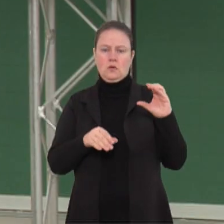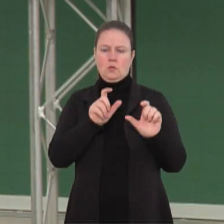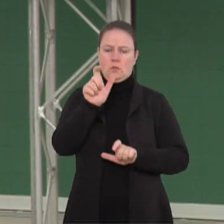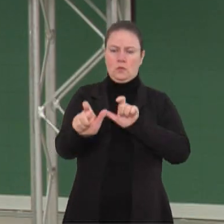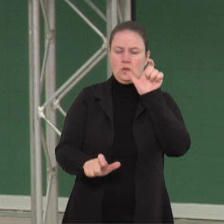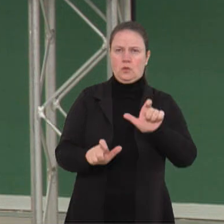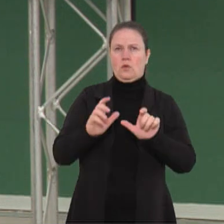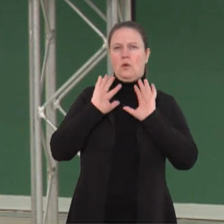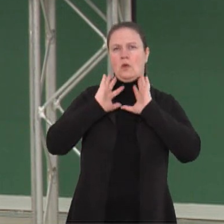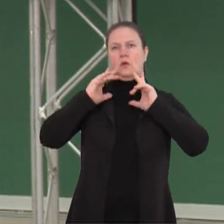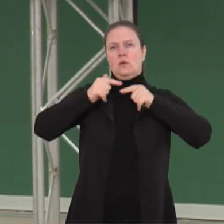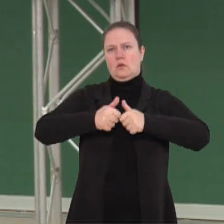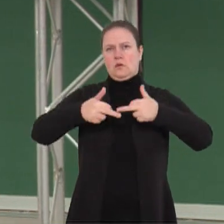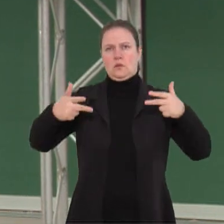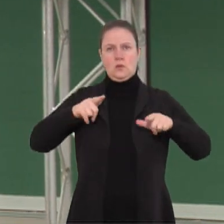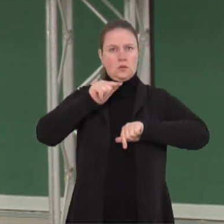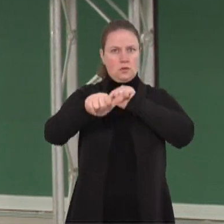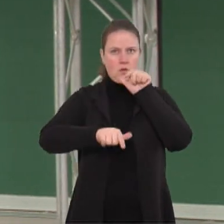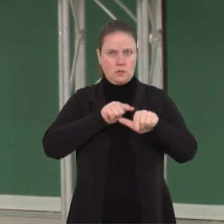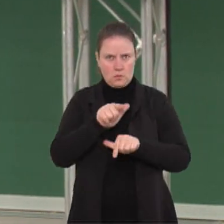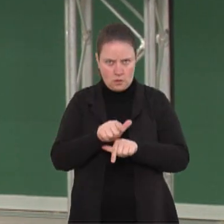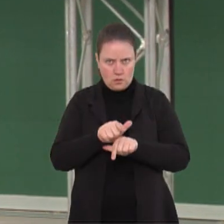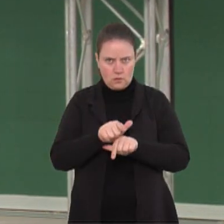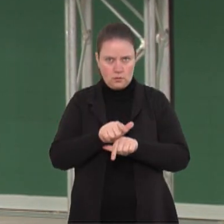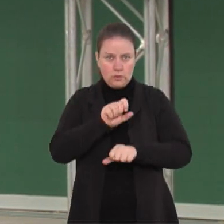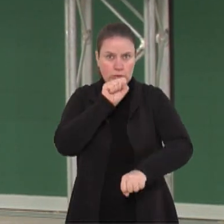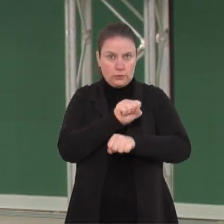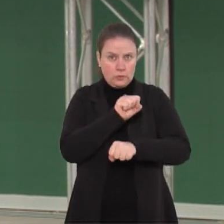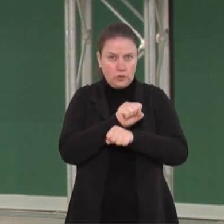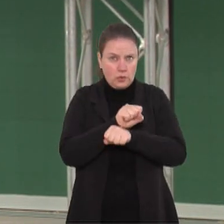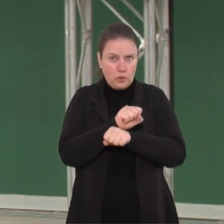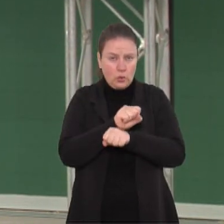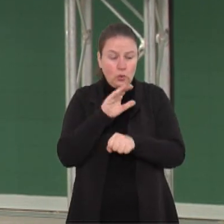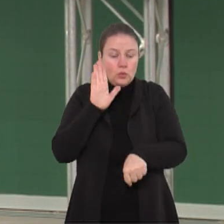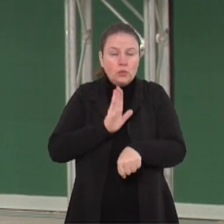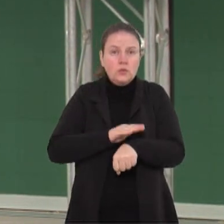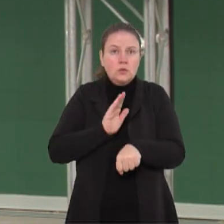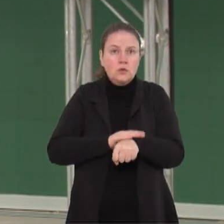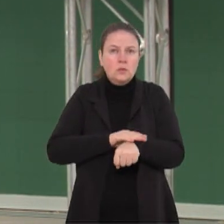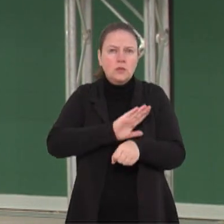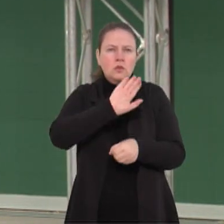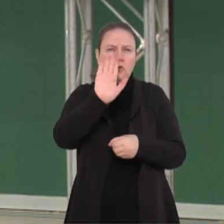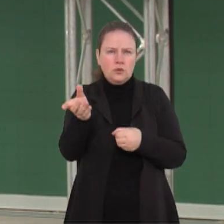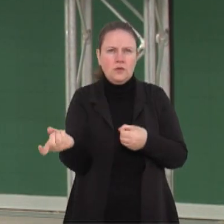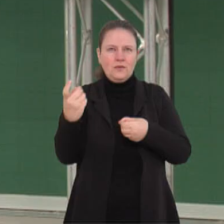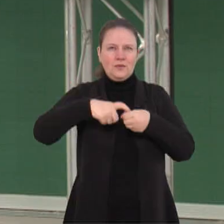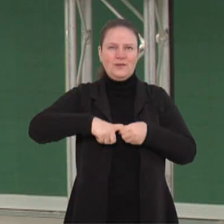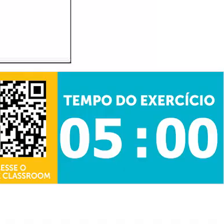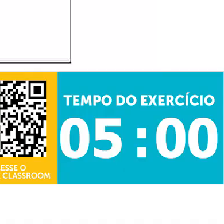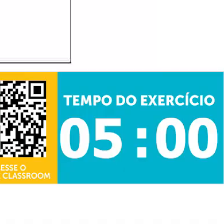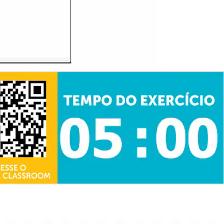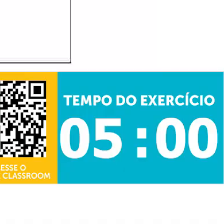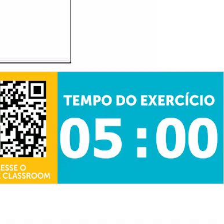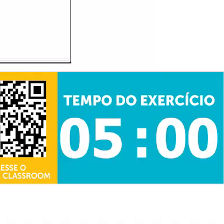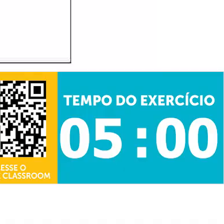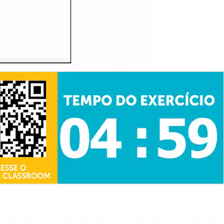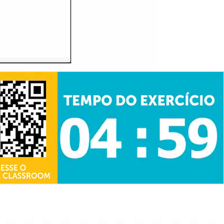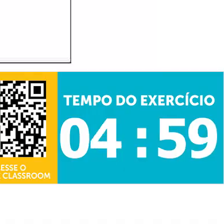trabalho? Então eu aguardo uns minutinhos para vocês responderem e logo voltamos.